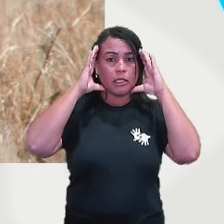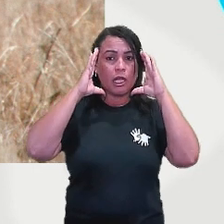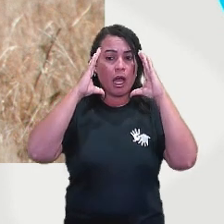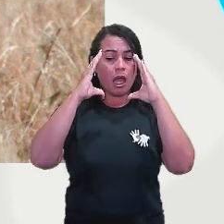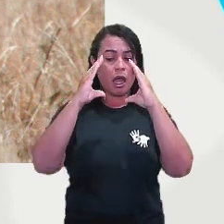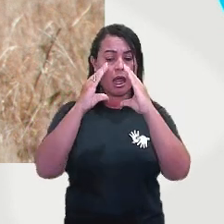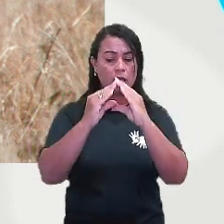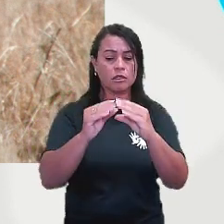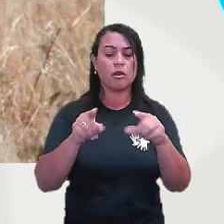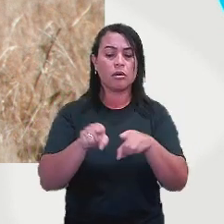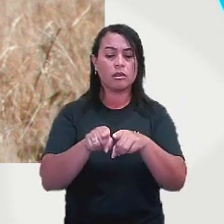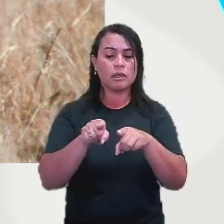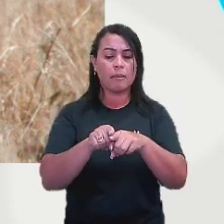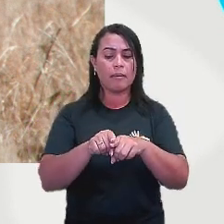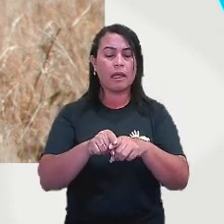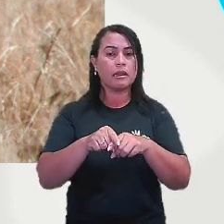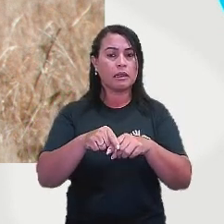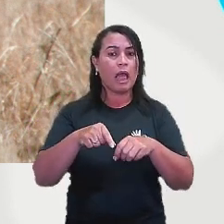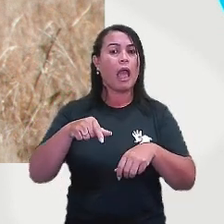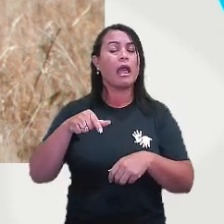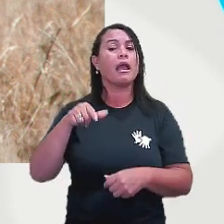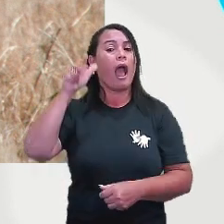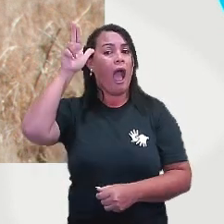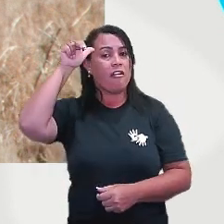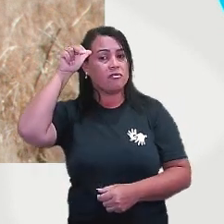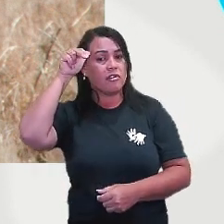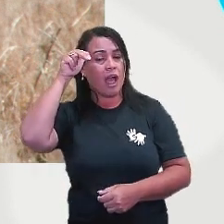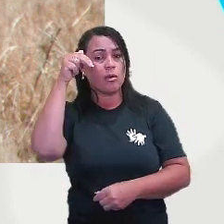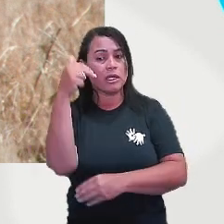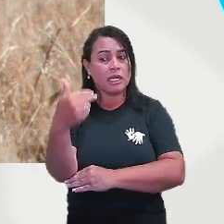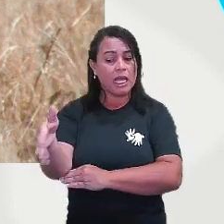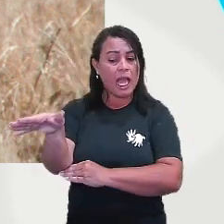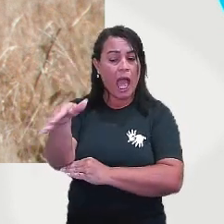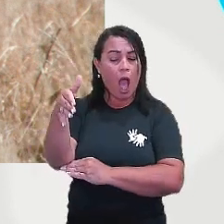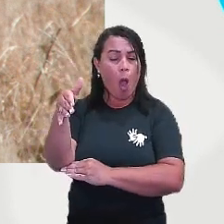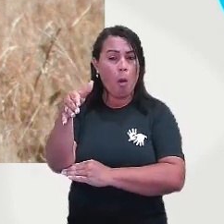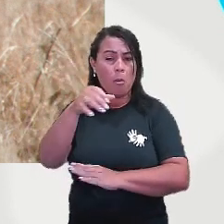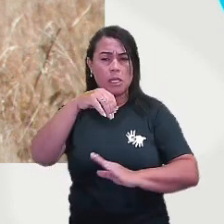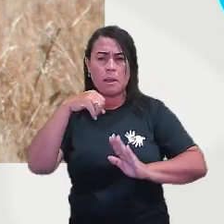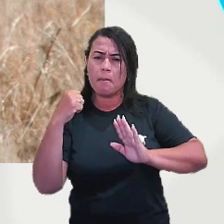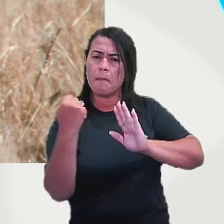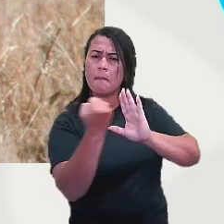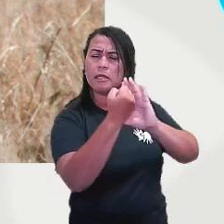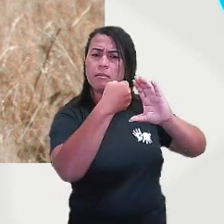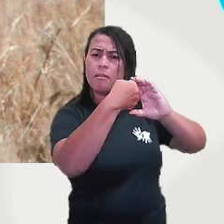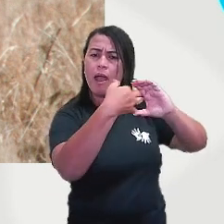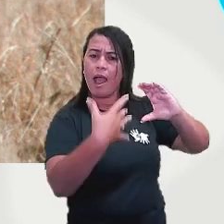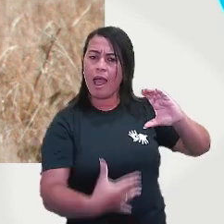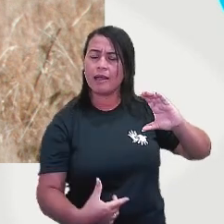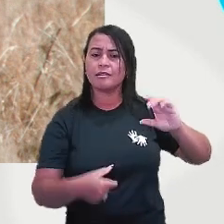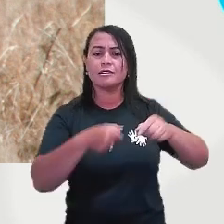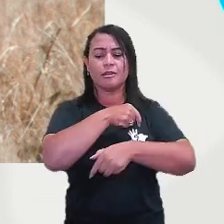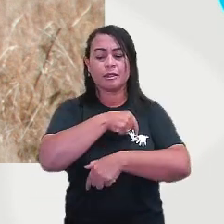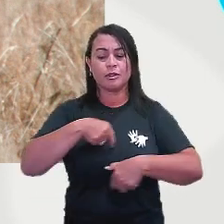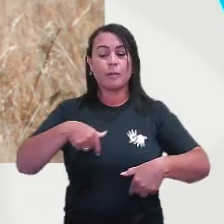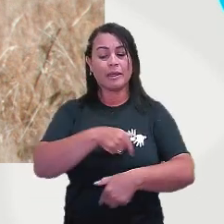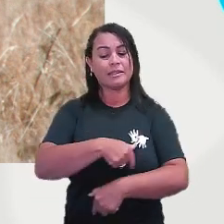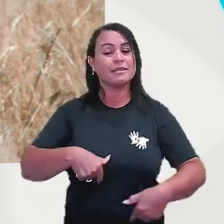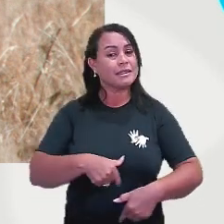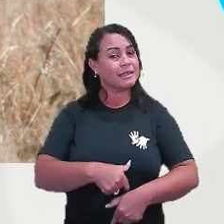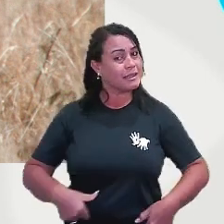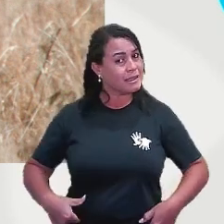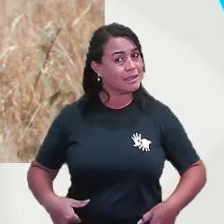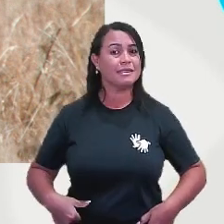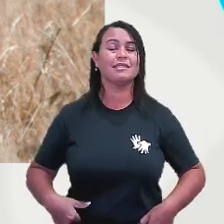longa, crina e cauda. Mas sua característica mais marcante são suas listras, que